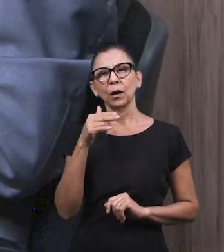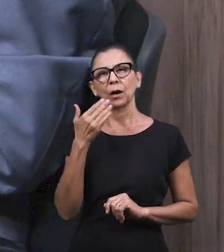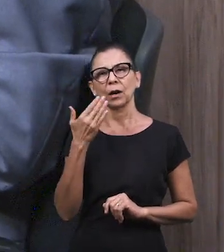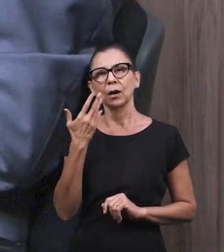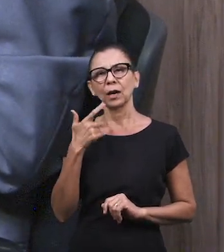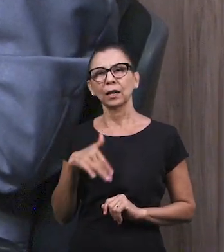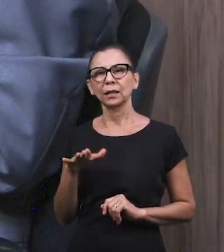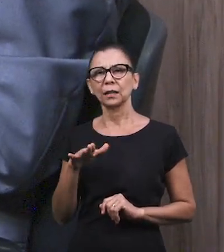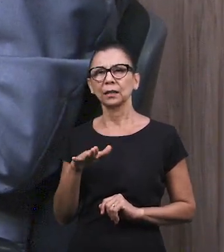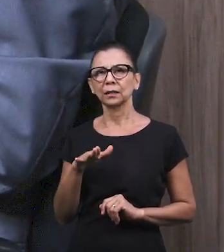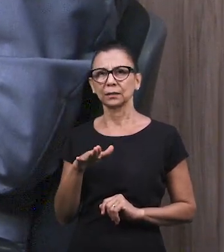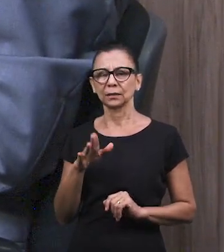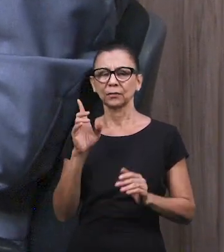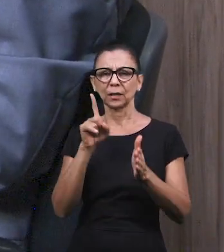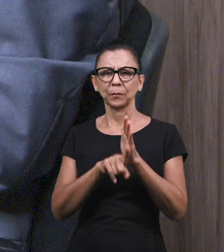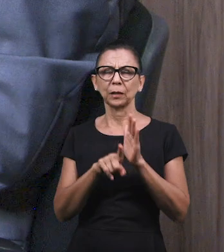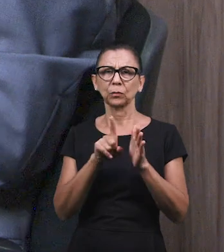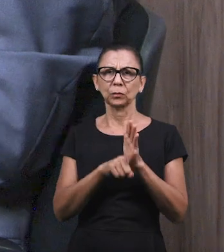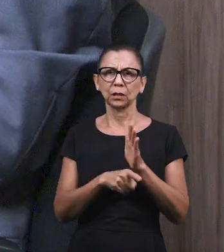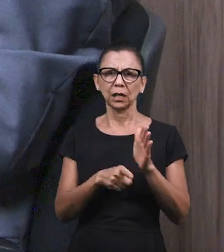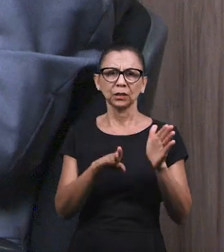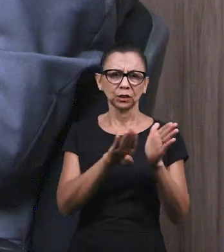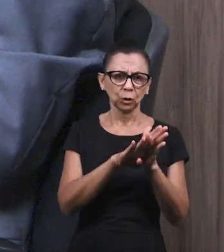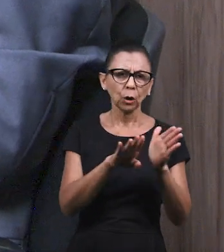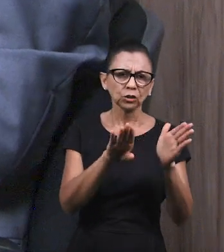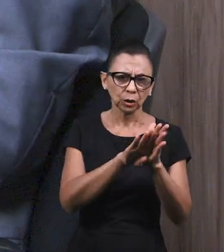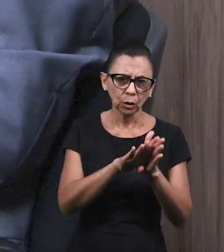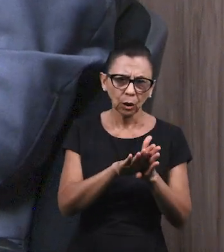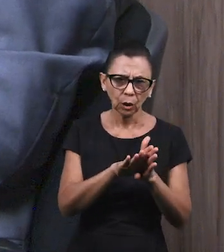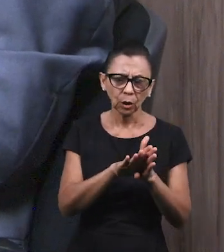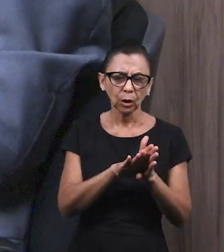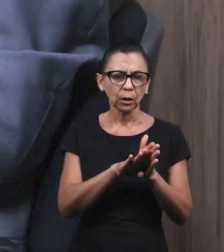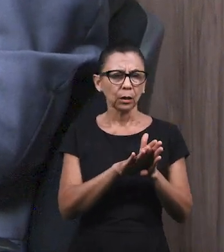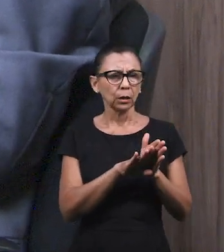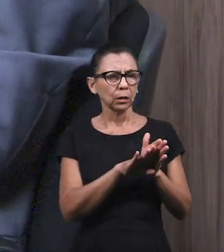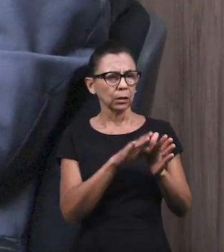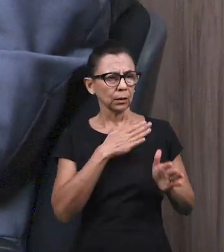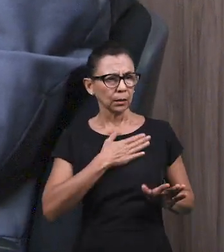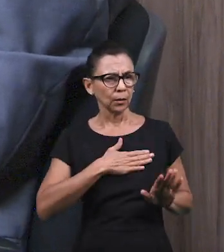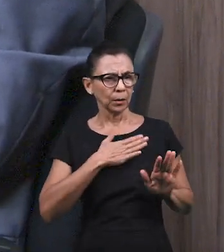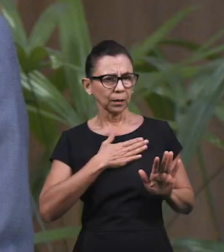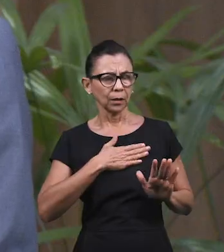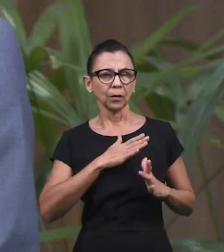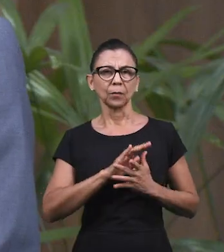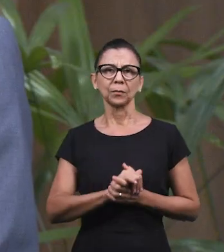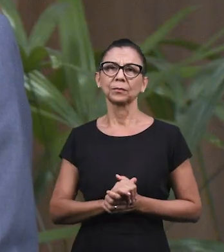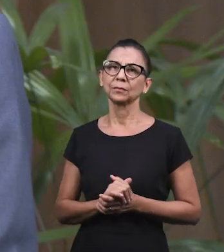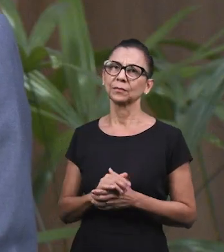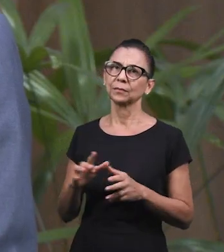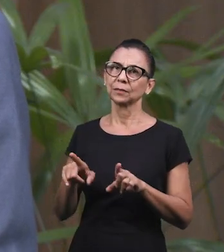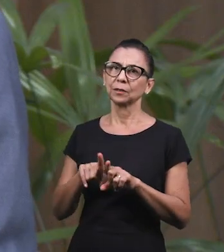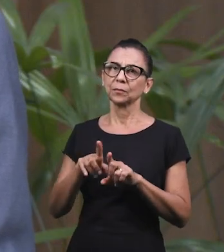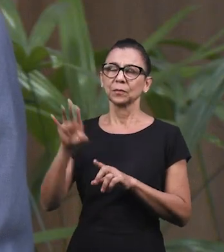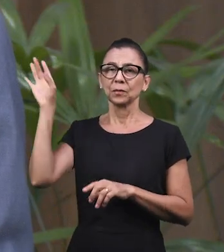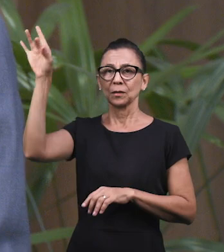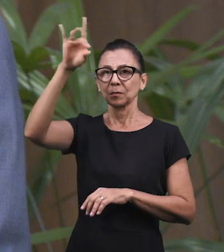Vai demorar ainda? A gente fica nessa pergunta, Senhor, quando será? Senhor, quando é que vai? O Espírito Santo, calma, tá quase chegando. É breve.